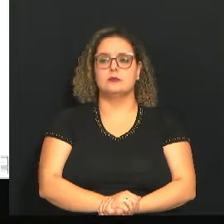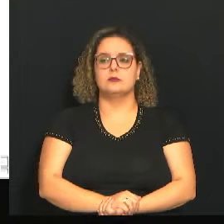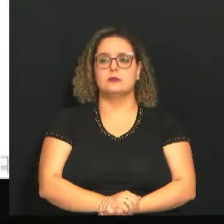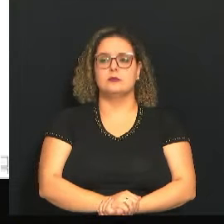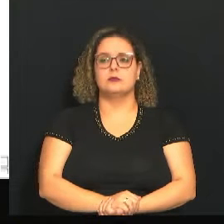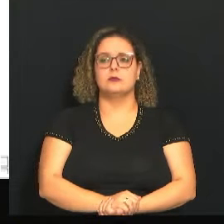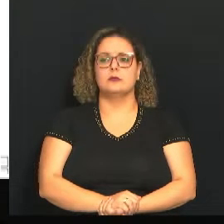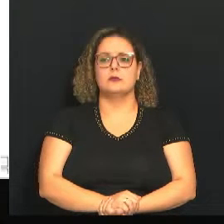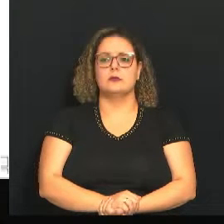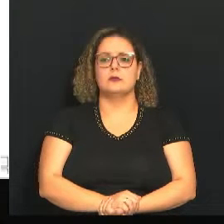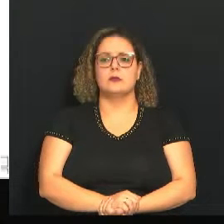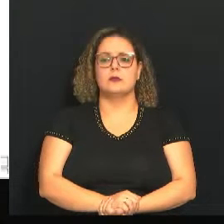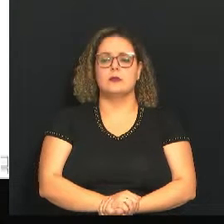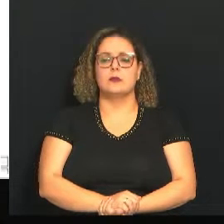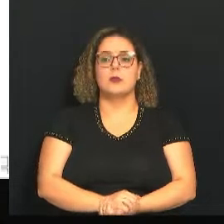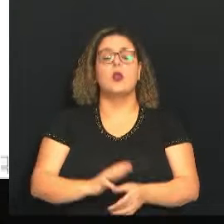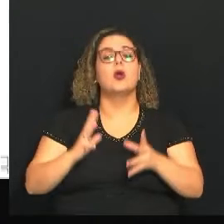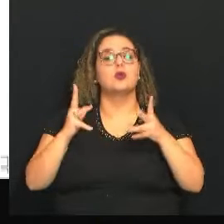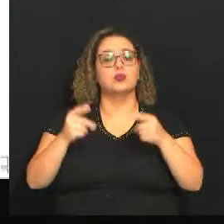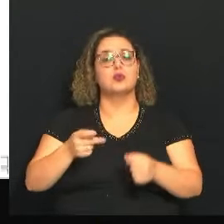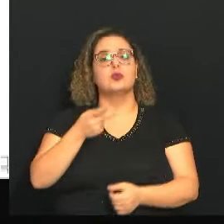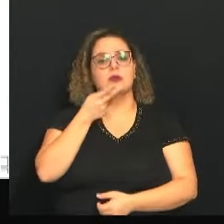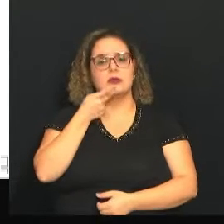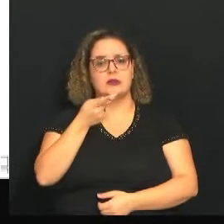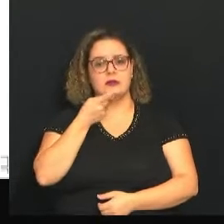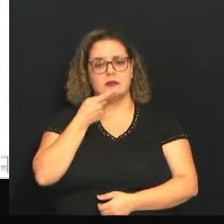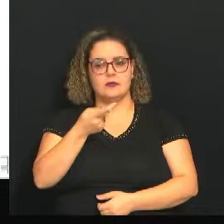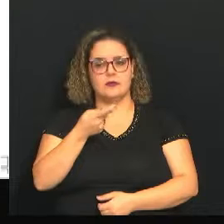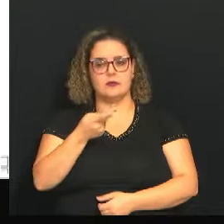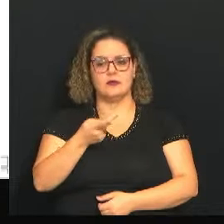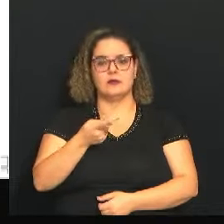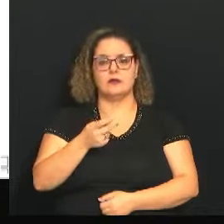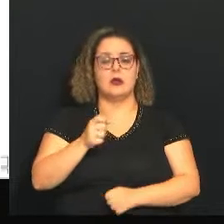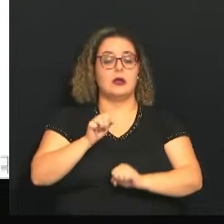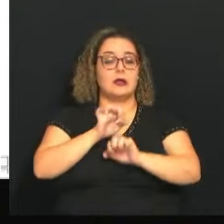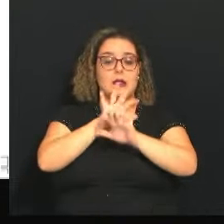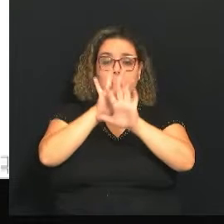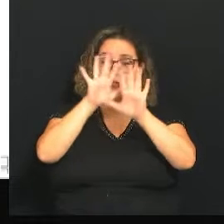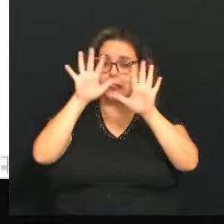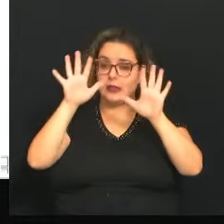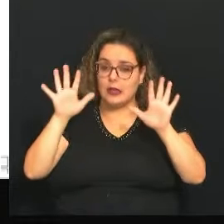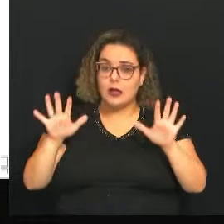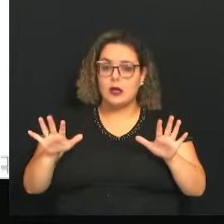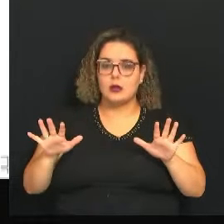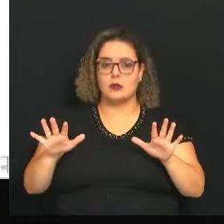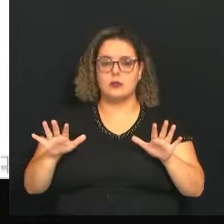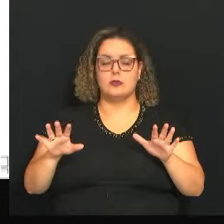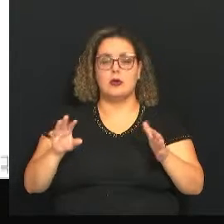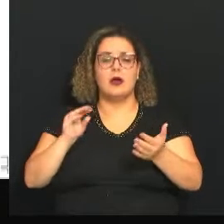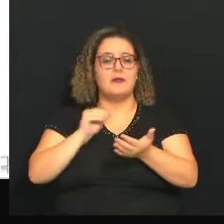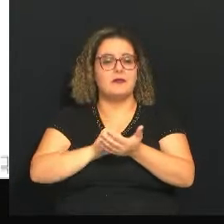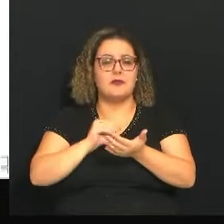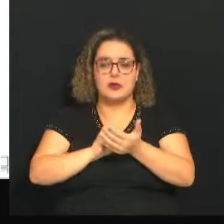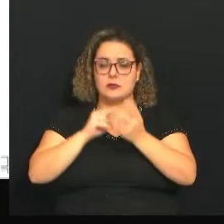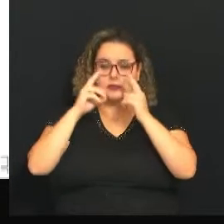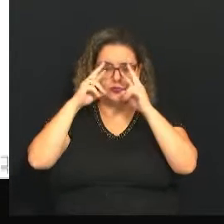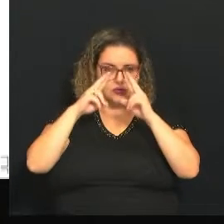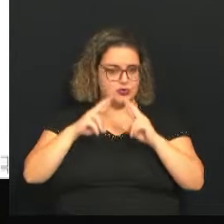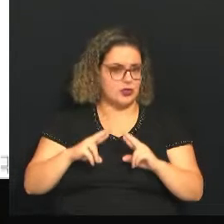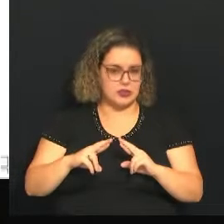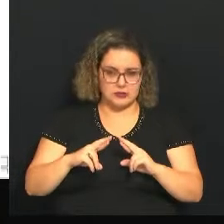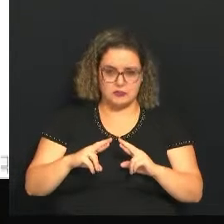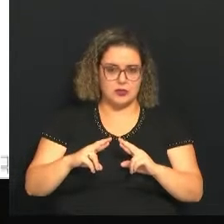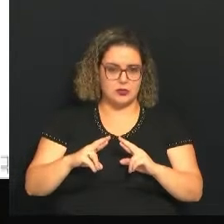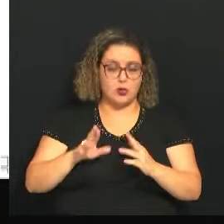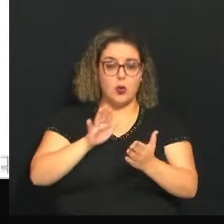Isso. Então, aquilo que eu estava dizendo, né, que a gente é nítido o descaso que está ocorrendo com o